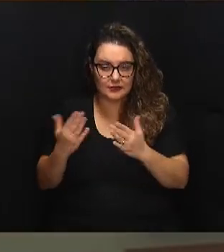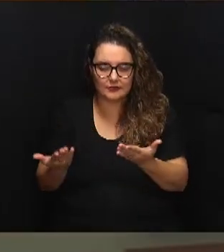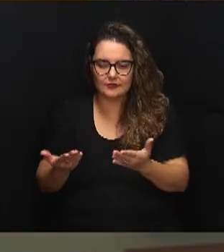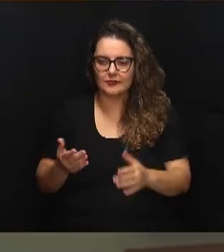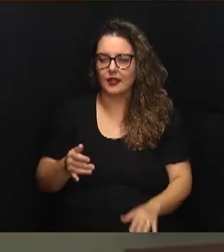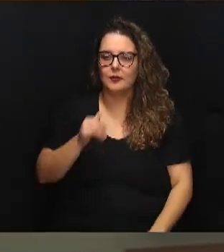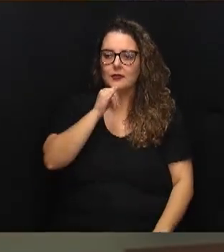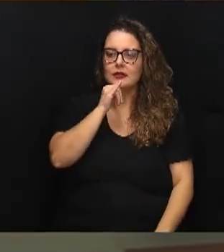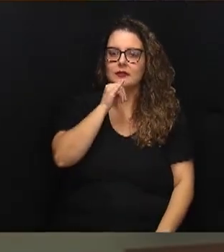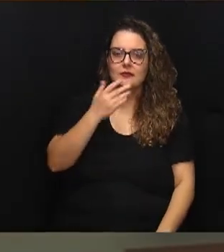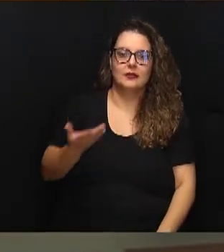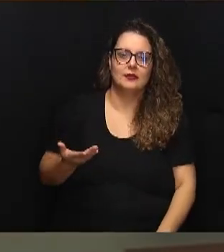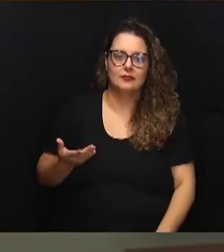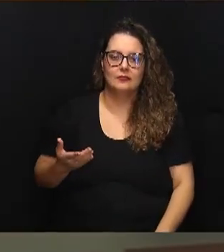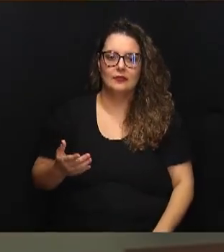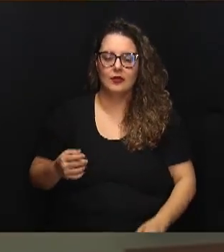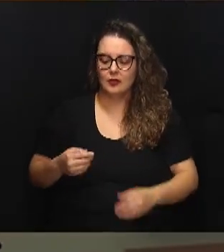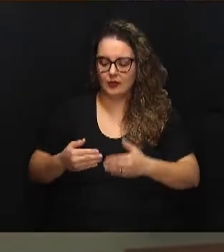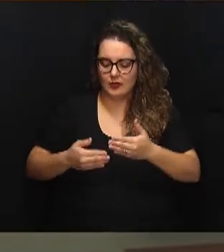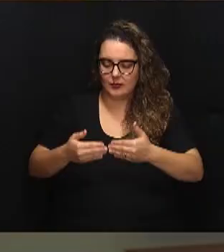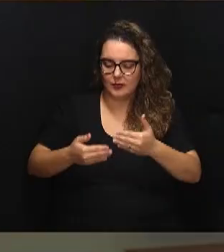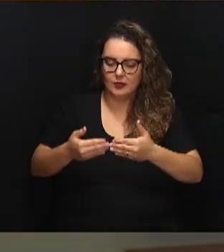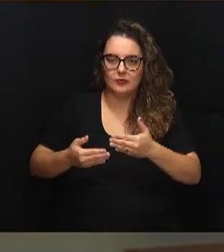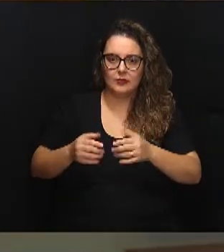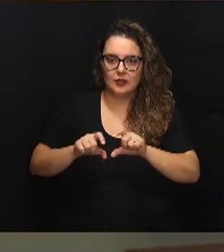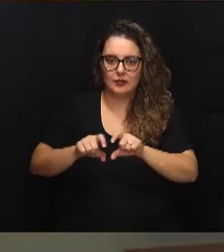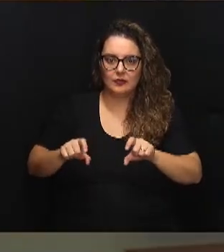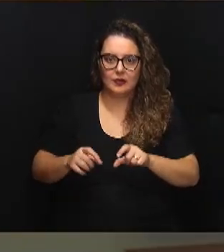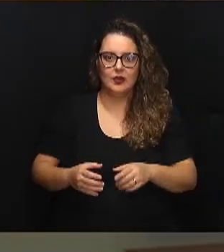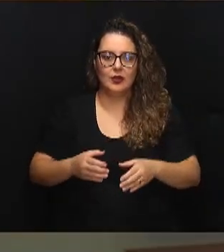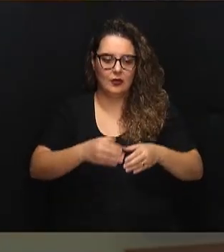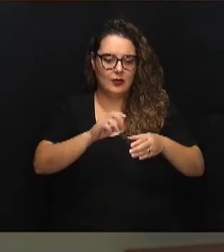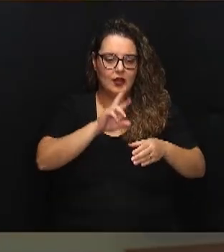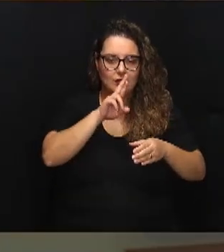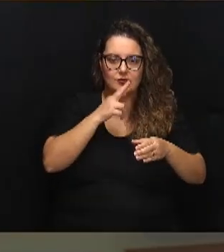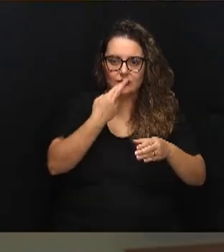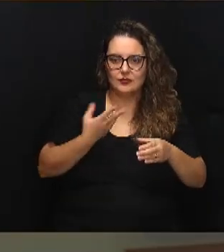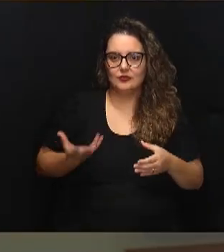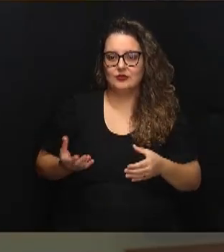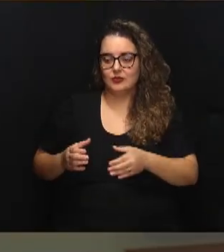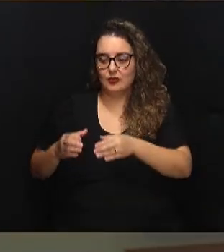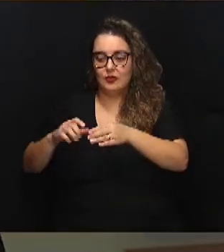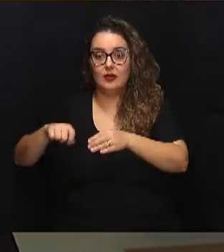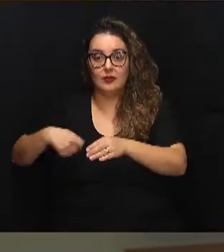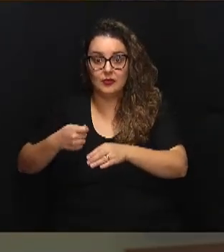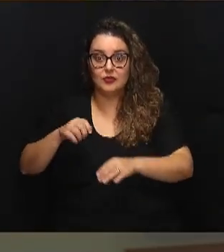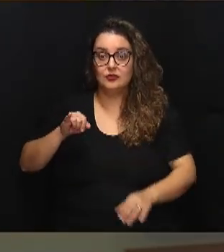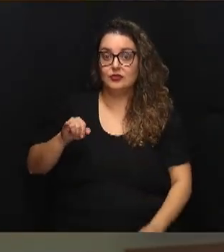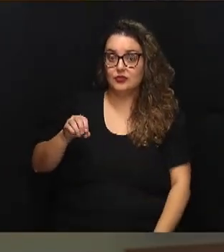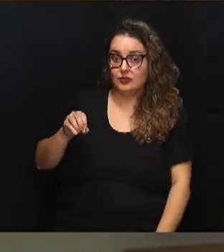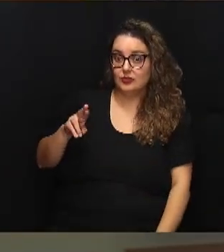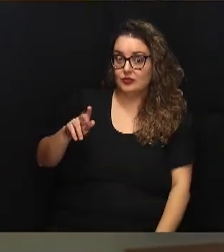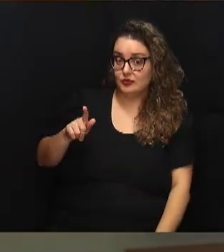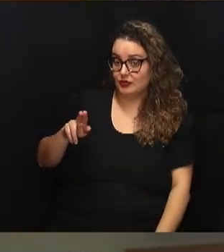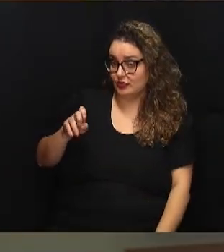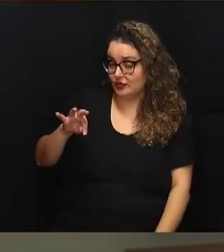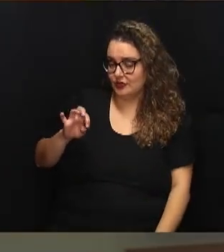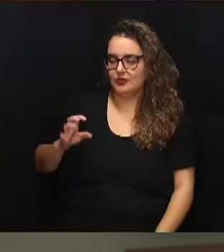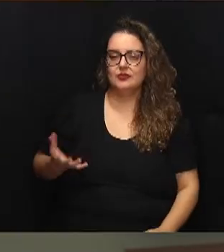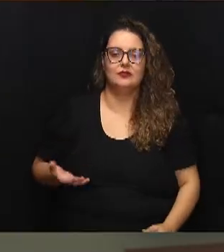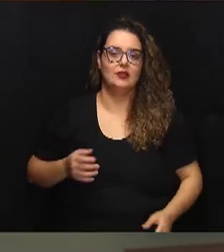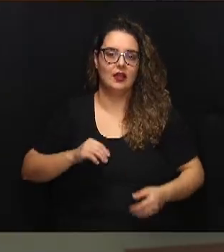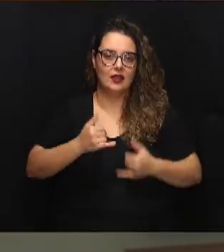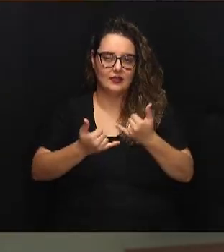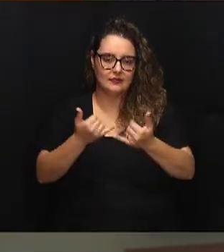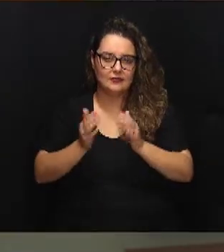pegar lá tubo de papel que sobrou, copinho de sorvete, copinho de iogurte, a gente vai transformar, fazer brinquedos, fazer bonecos, porque